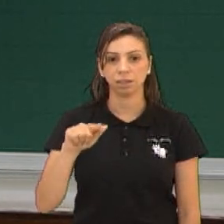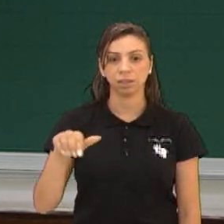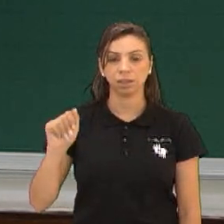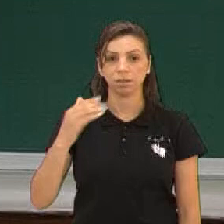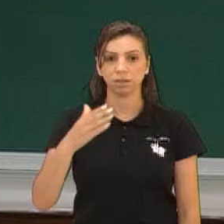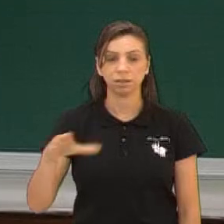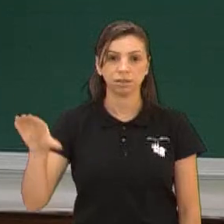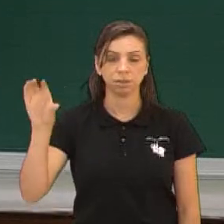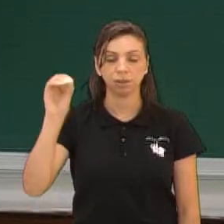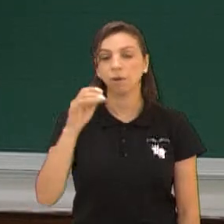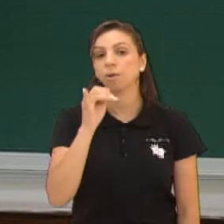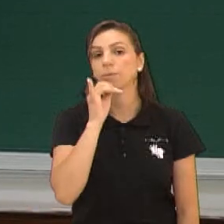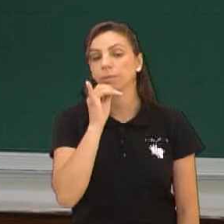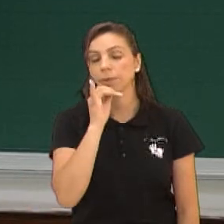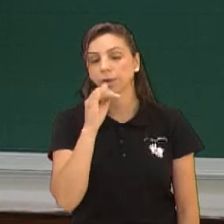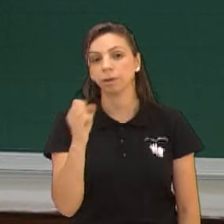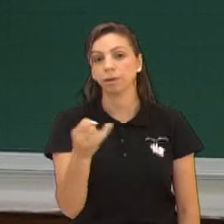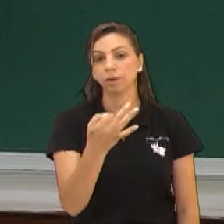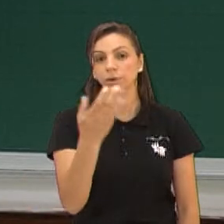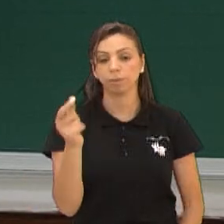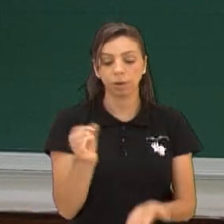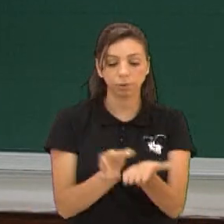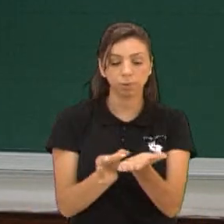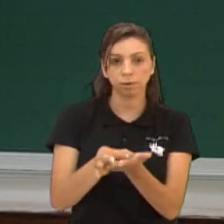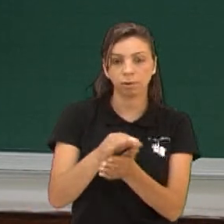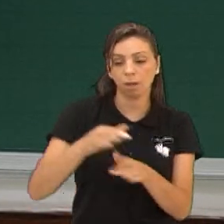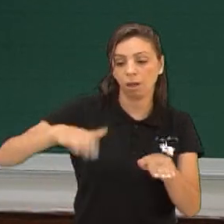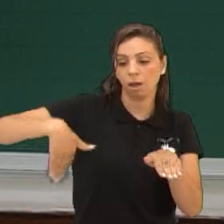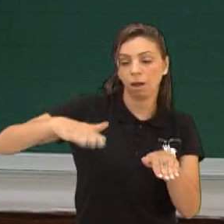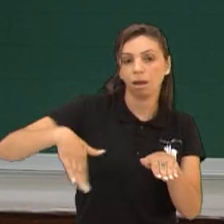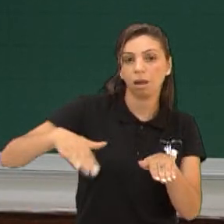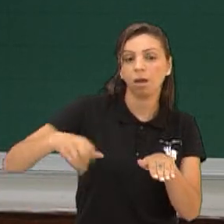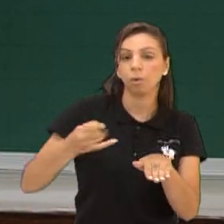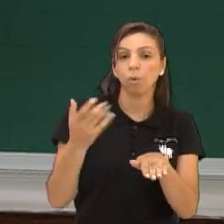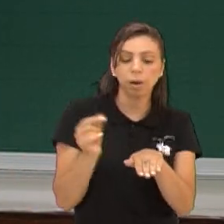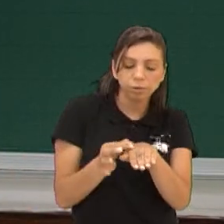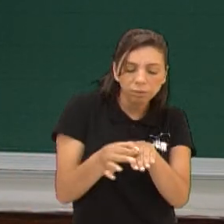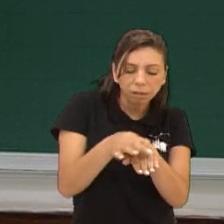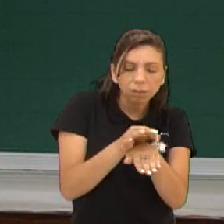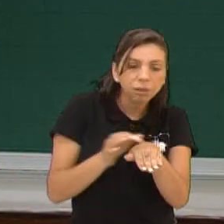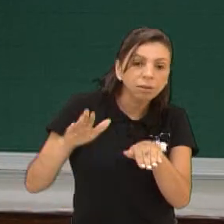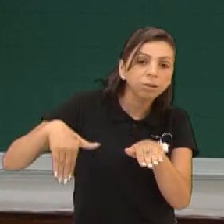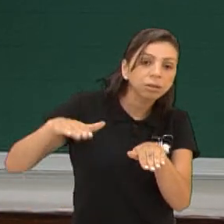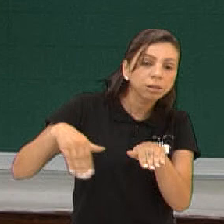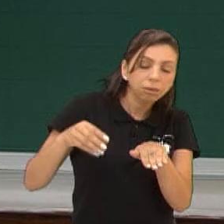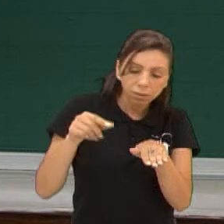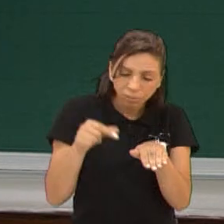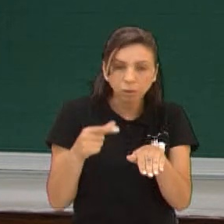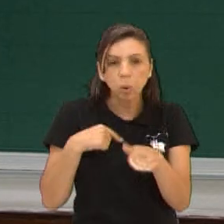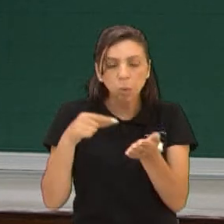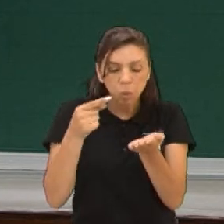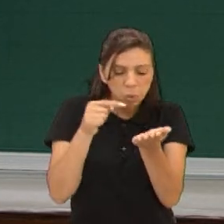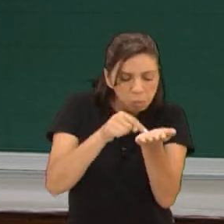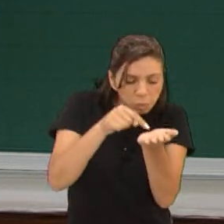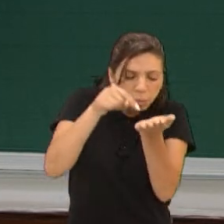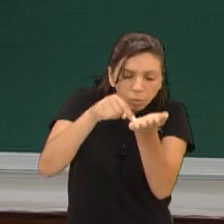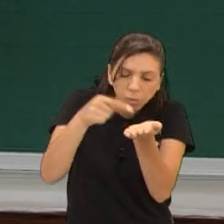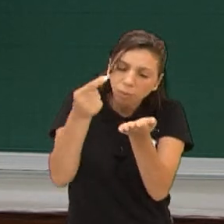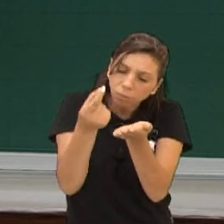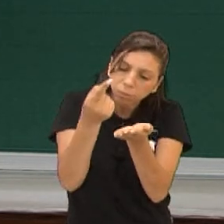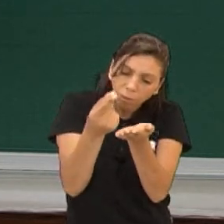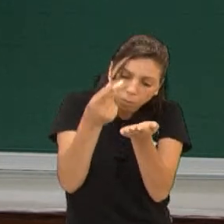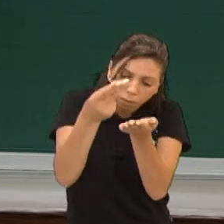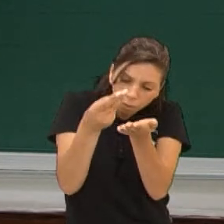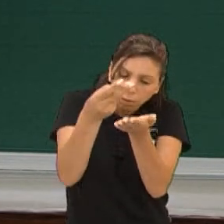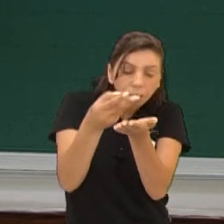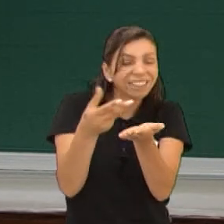exemplo quantos grãos de areia existem numa praia se fosse contar grãozinho fogãozinho a gente não